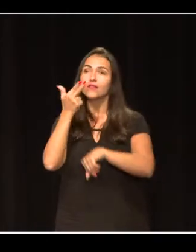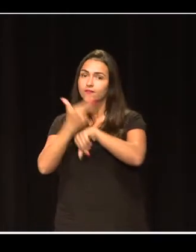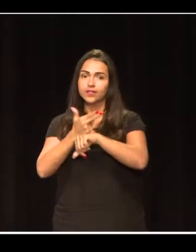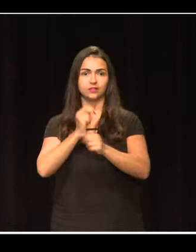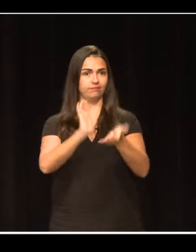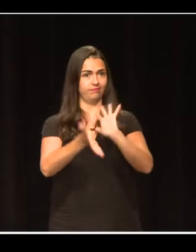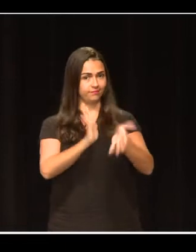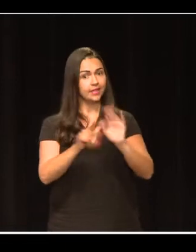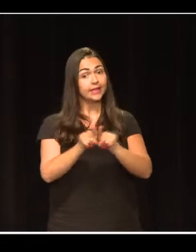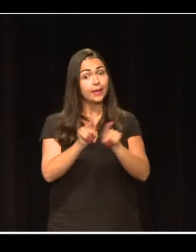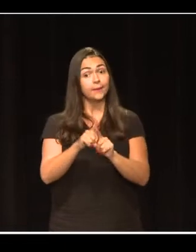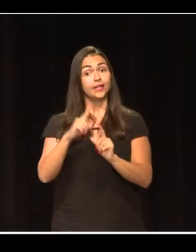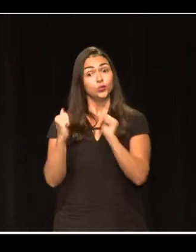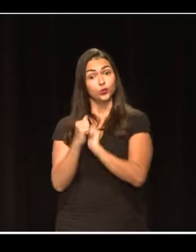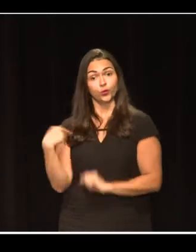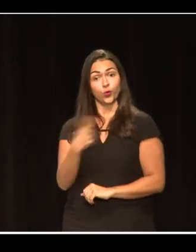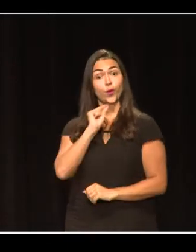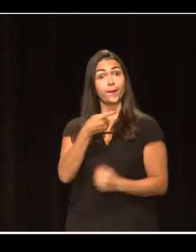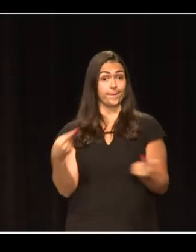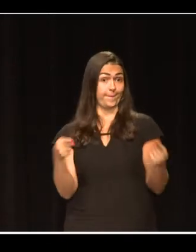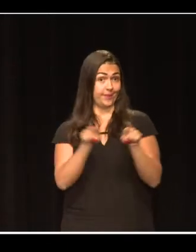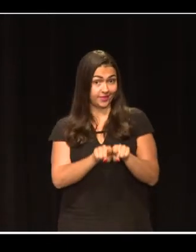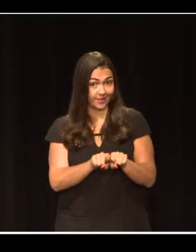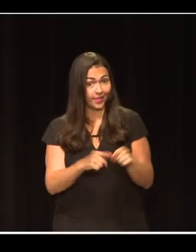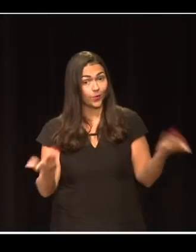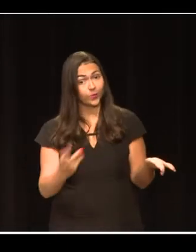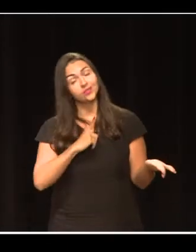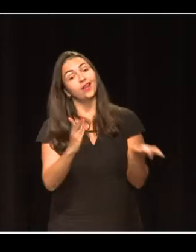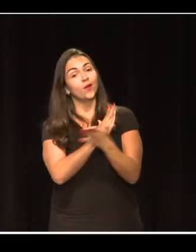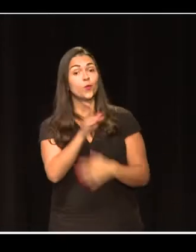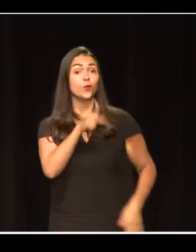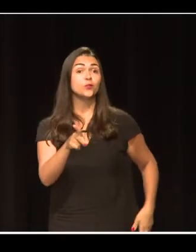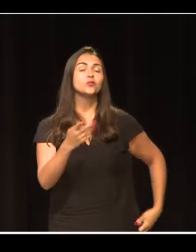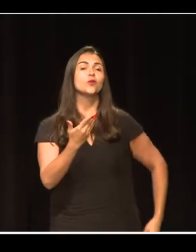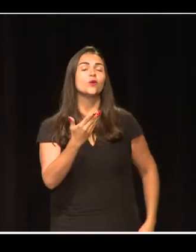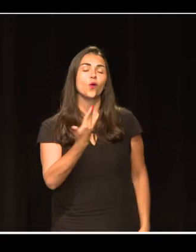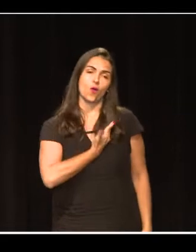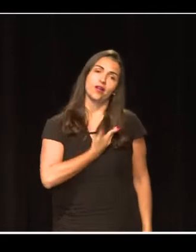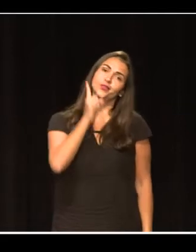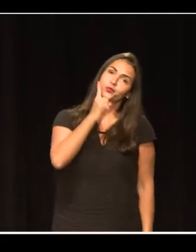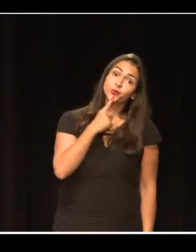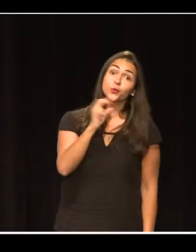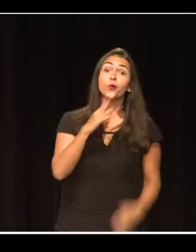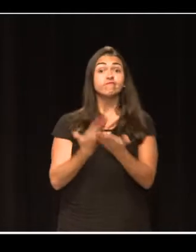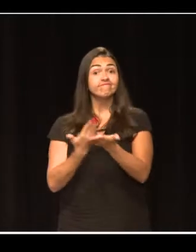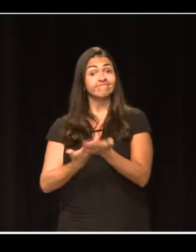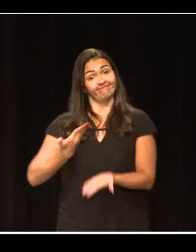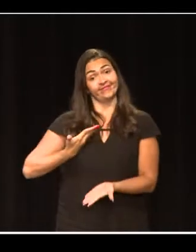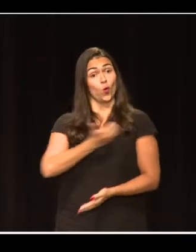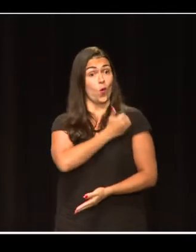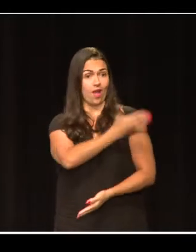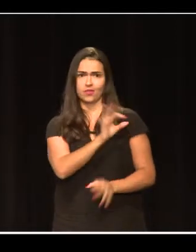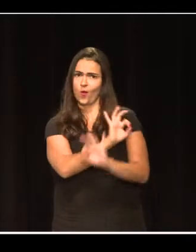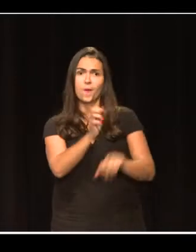e sempre também ter junto com a gente a parceria ou de professores, colegas surdos, ou dos próprios estudantes, que a gente acredita que